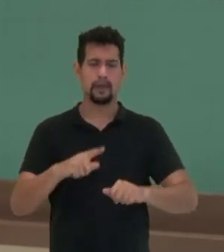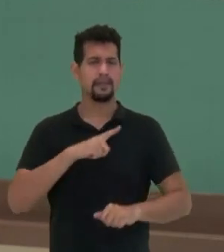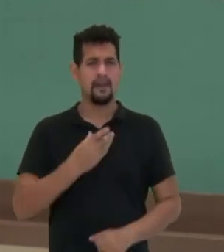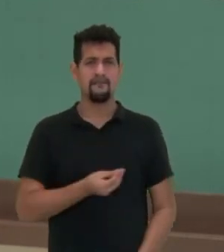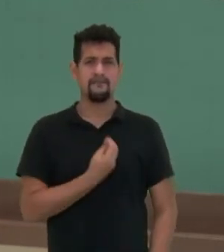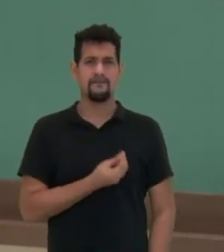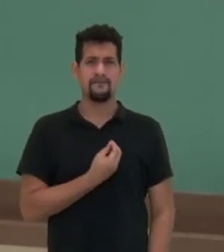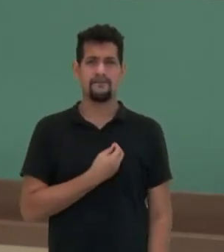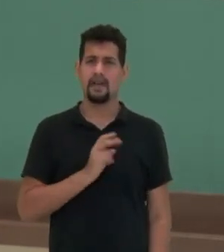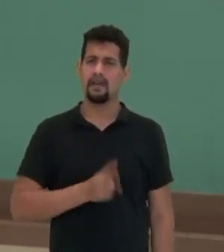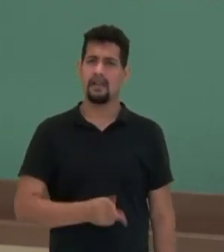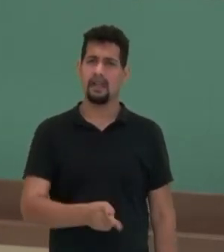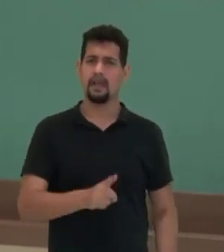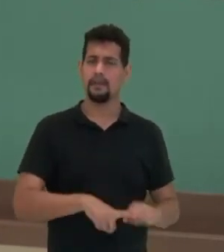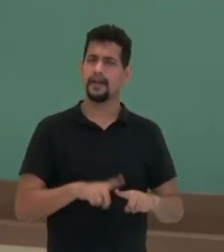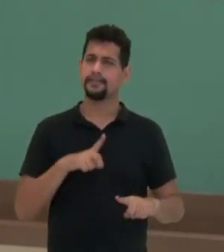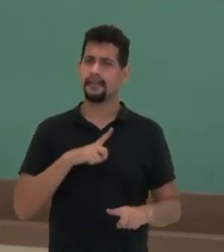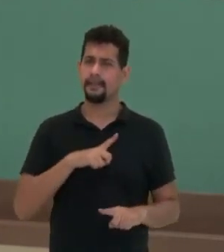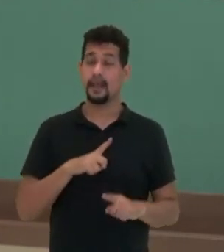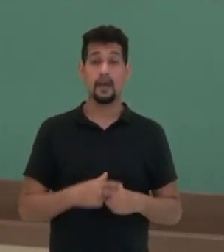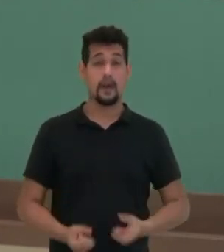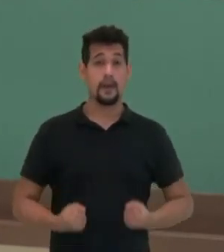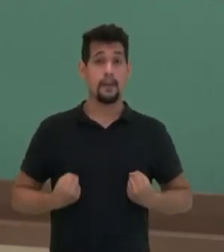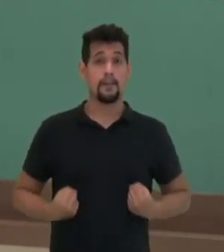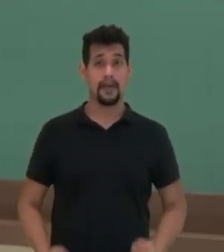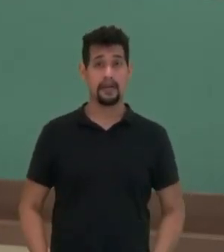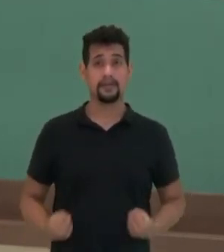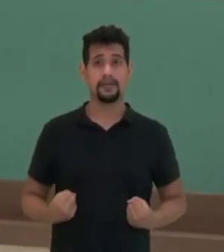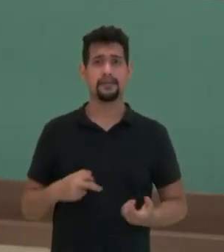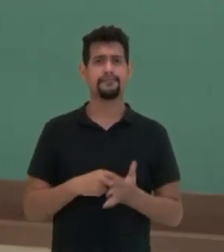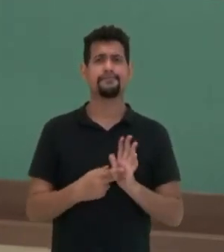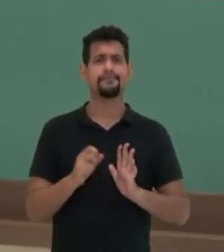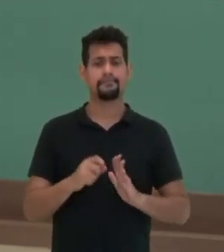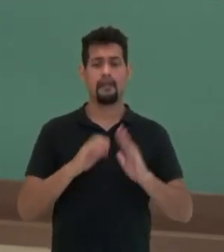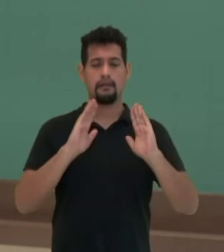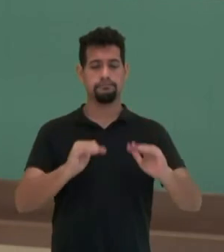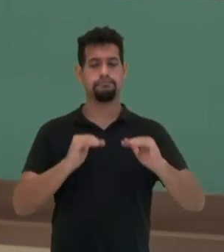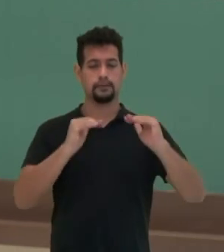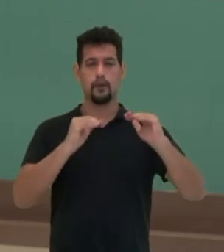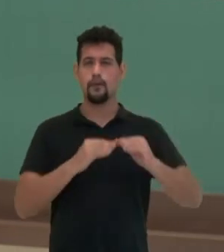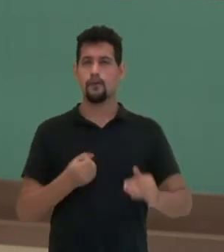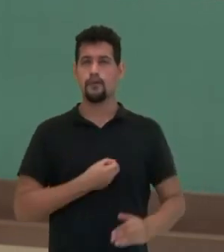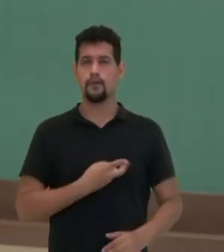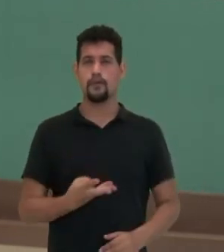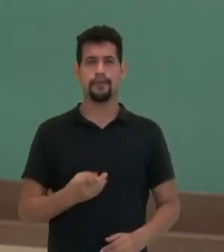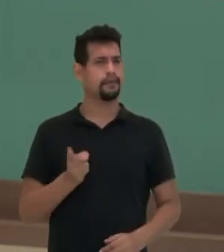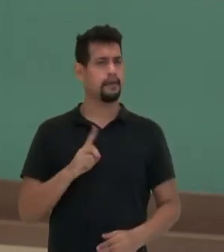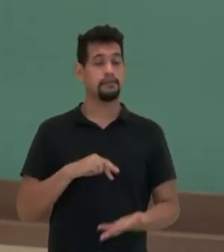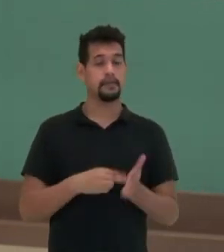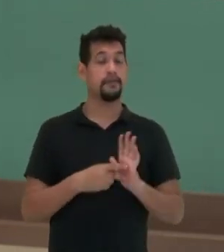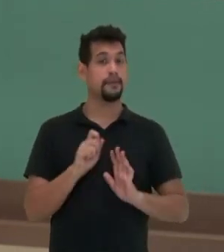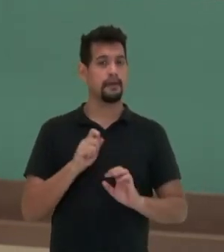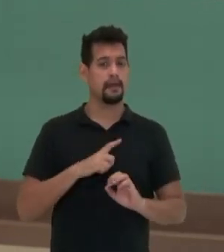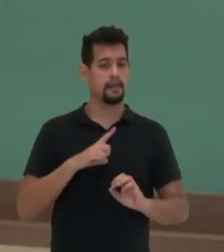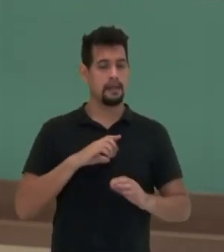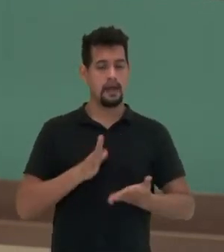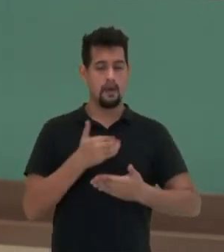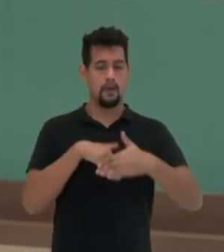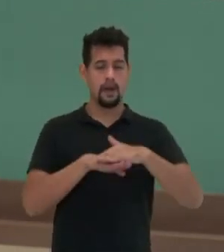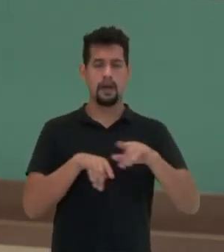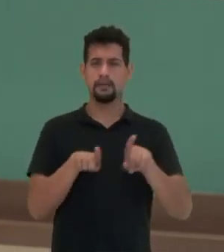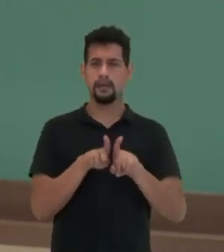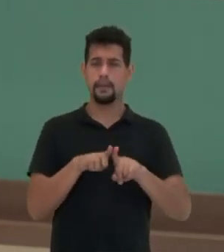resto da sua vida. Então, se você ganha peso, não significa que aumentou o número dessas células. Significa que elas estão